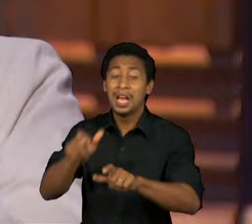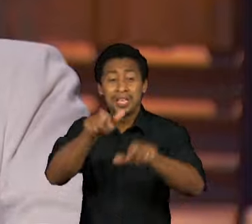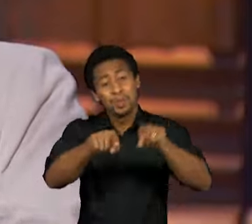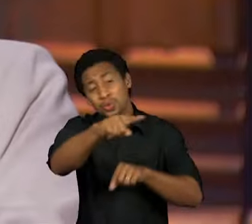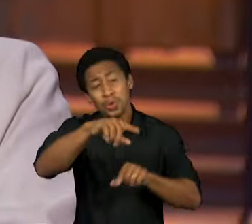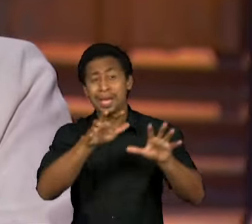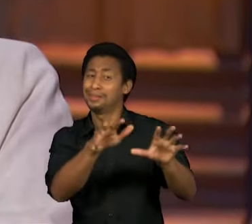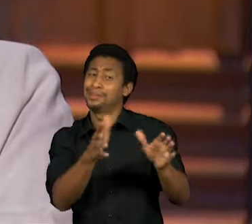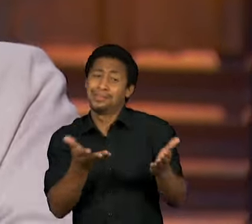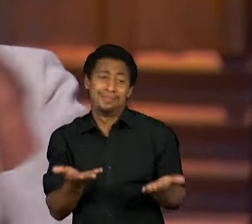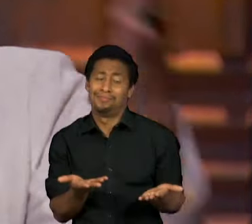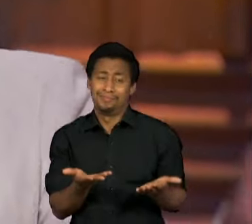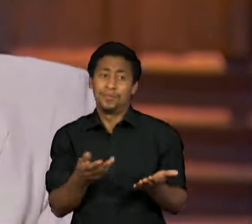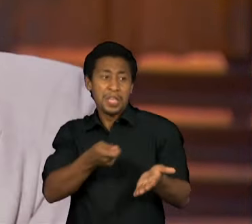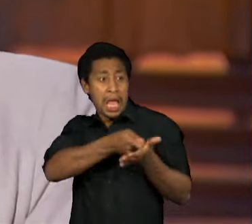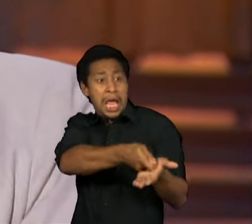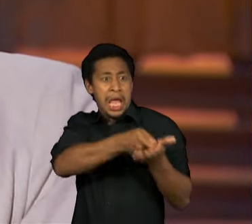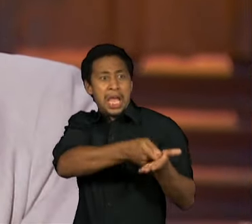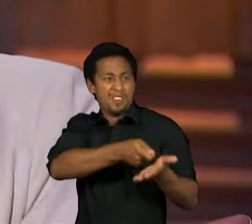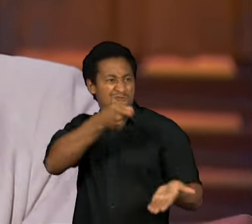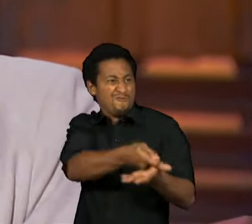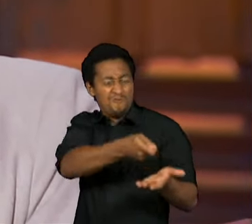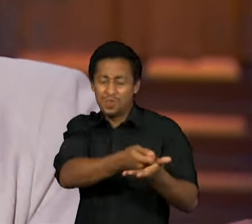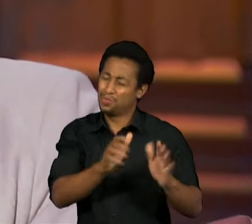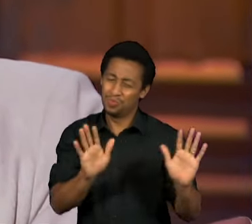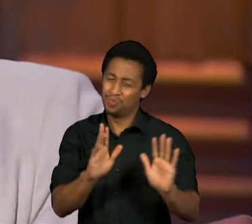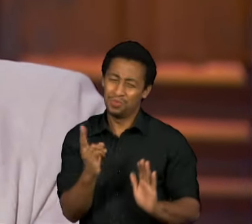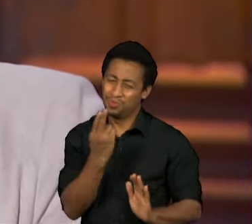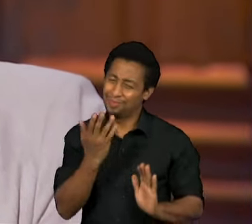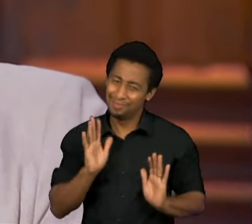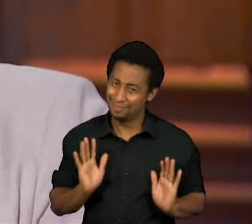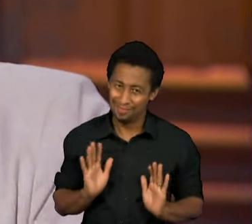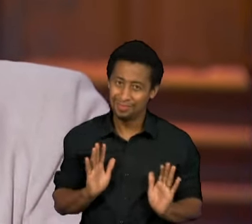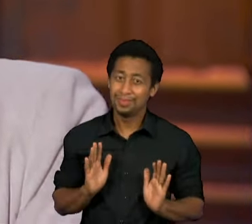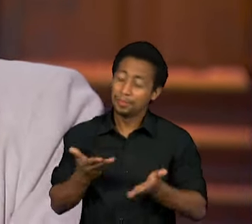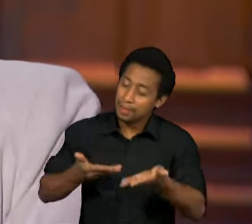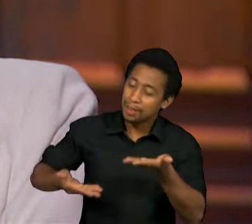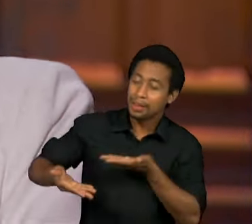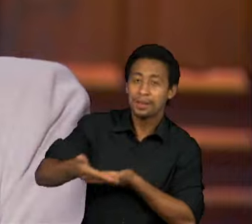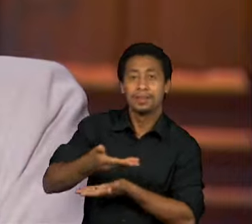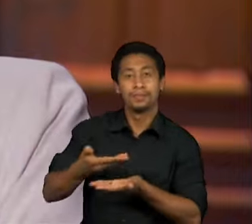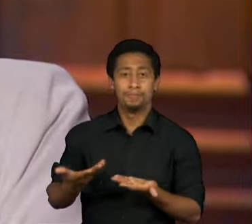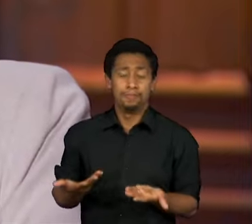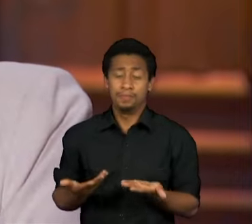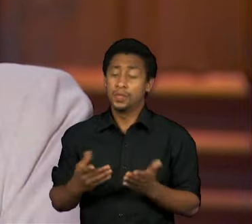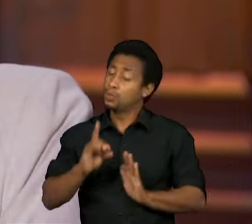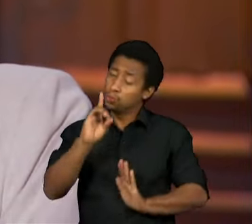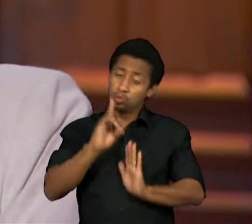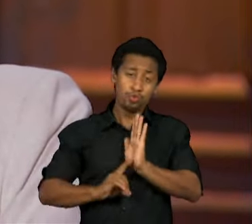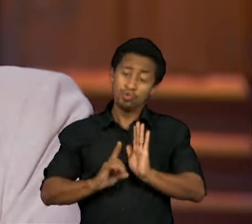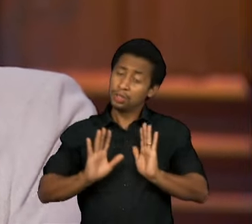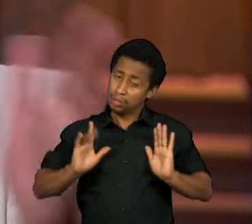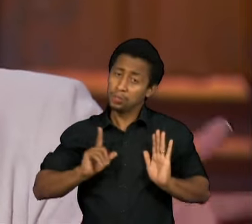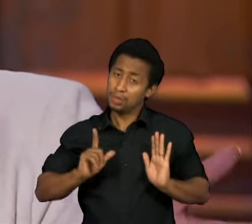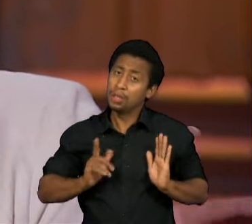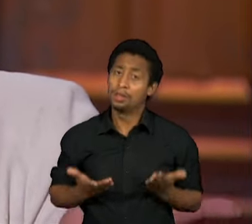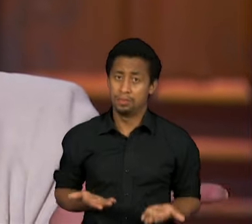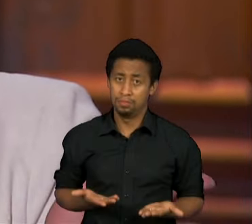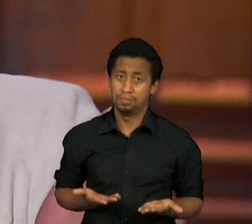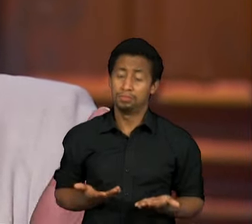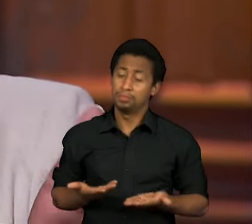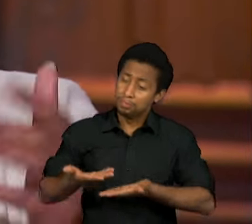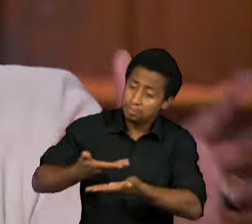a gente pode não querer também estar a gente tem direito de romper com pessoas que a gente não quer aperto a gente tem é isso